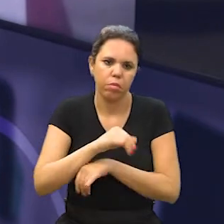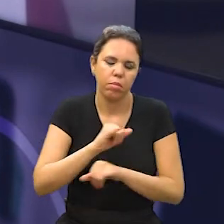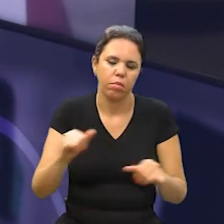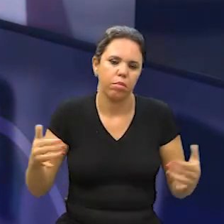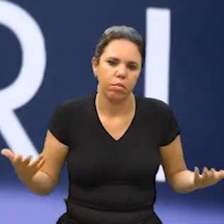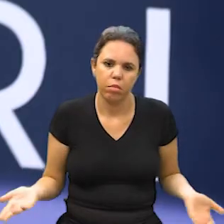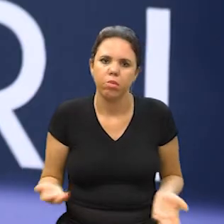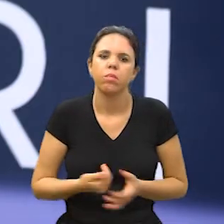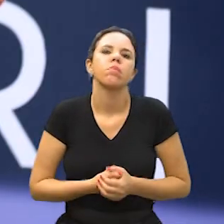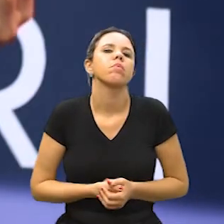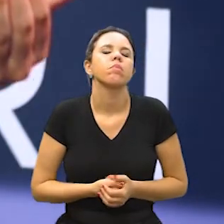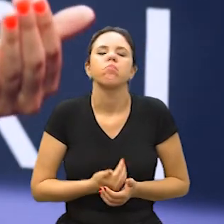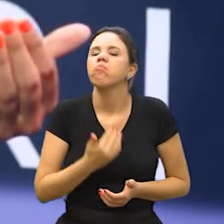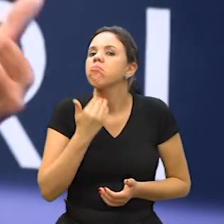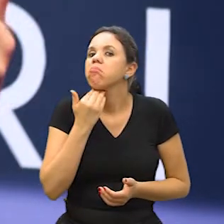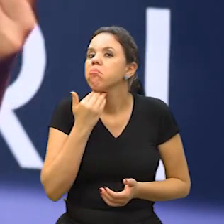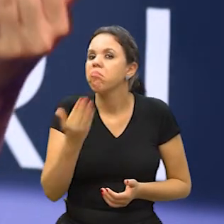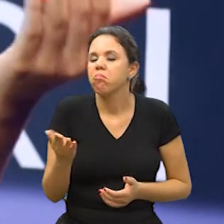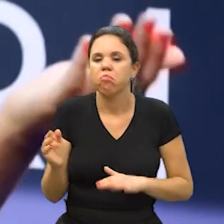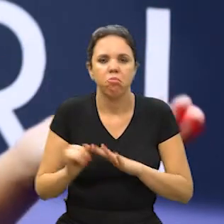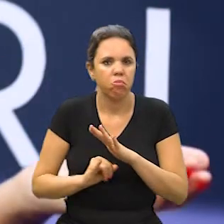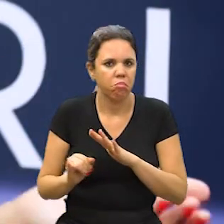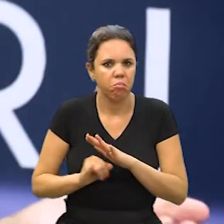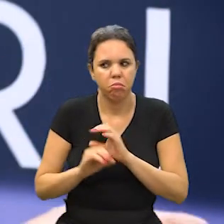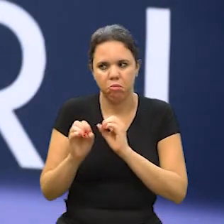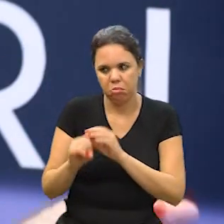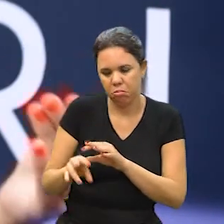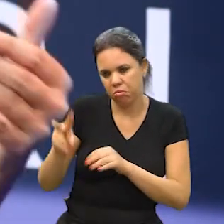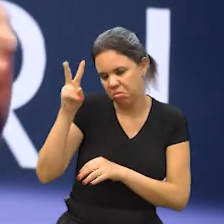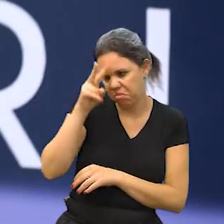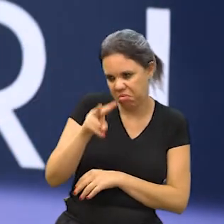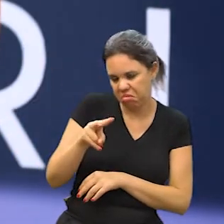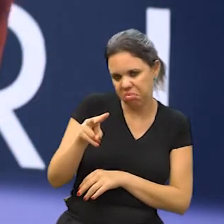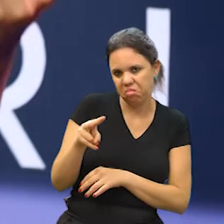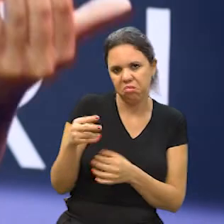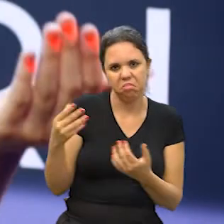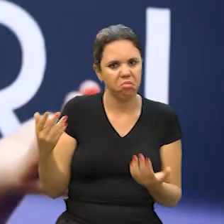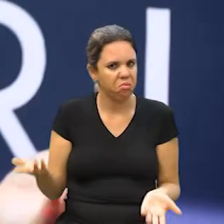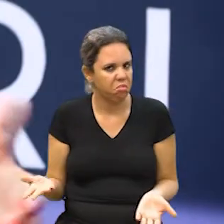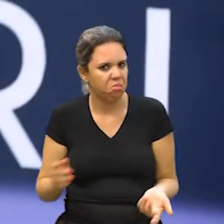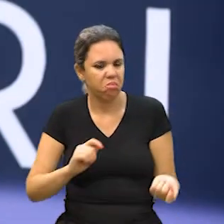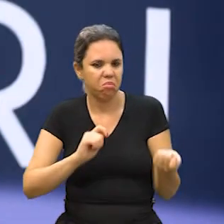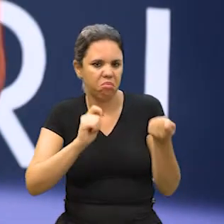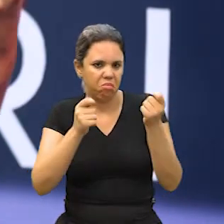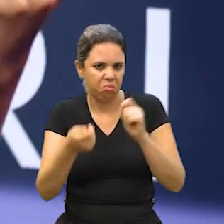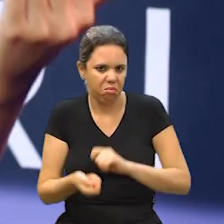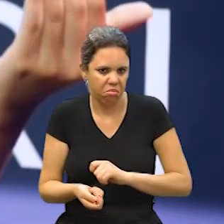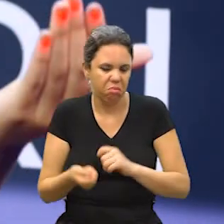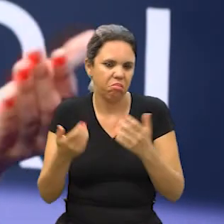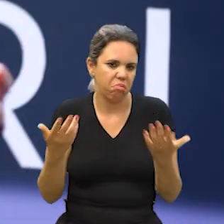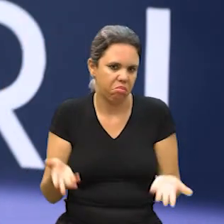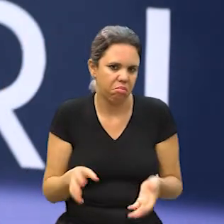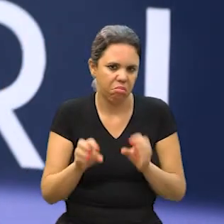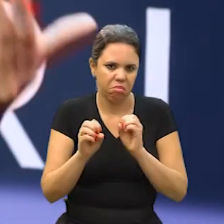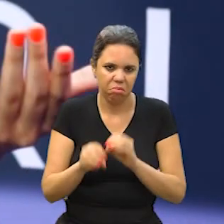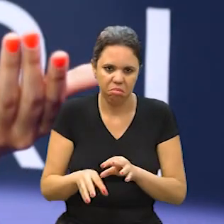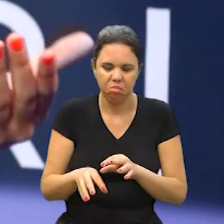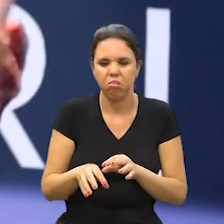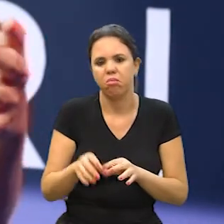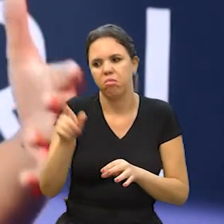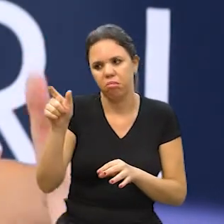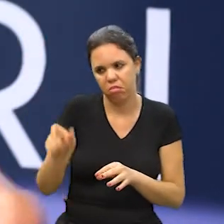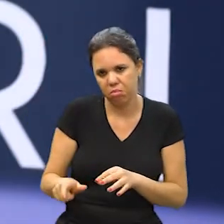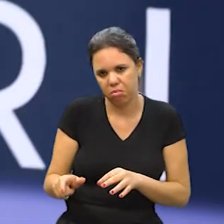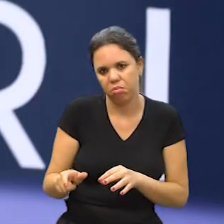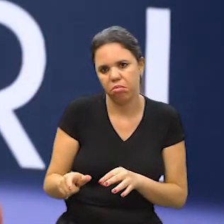é essa, né? Não adianta a entidade ensinar a lembrar, ele reabilitar, né? Ensinar essa